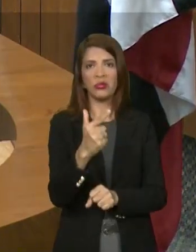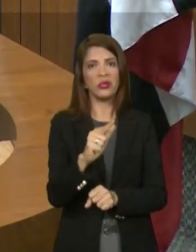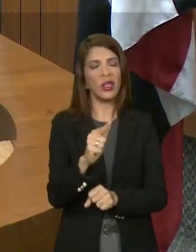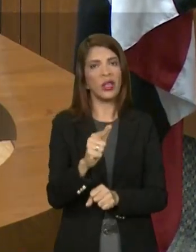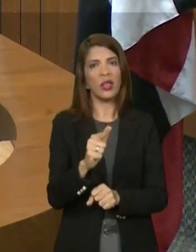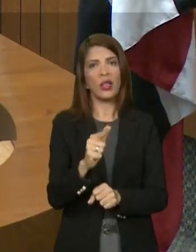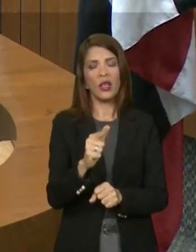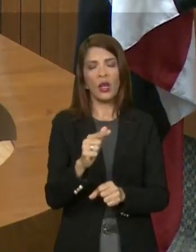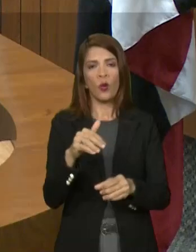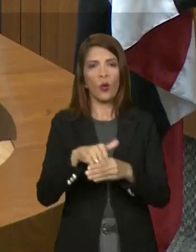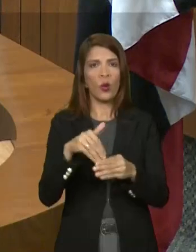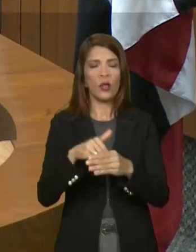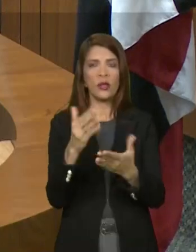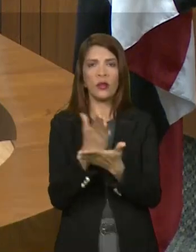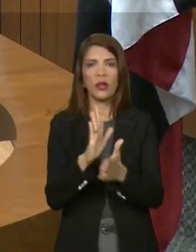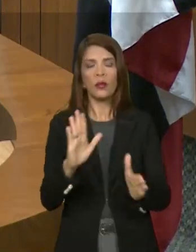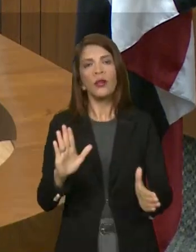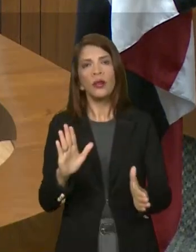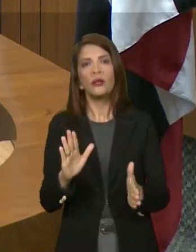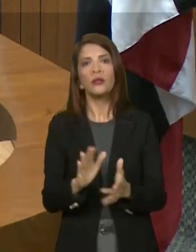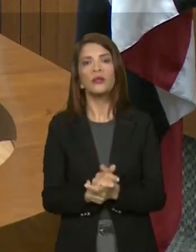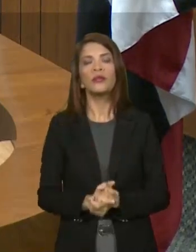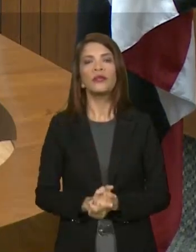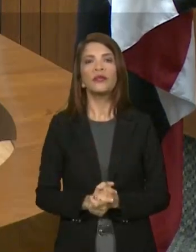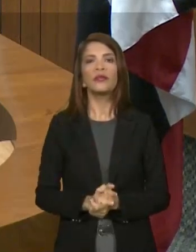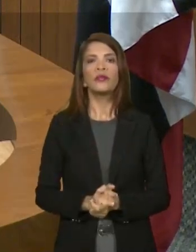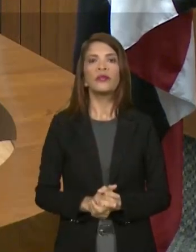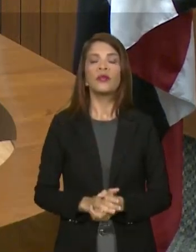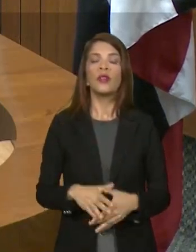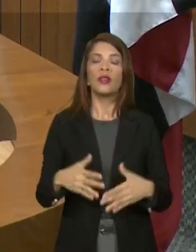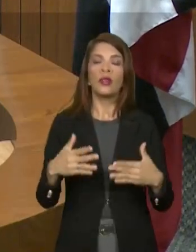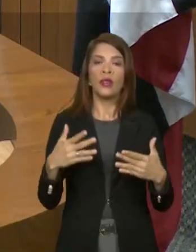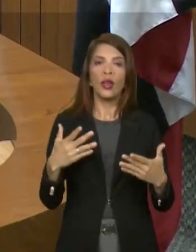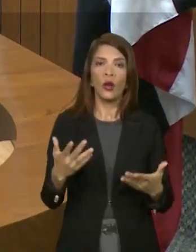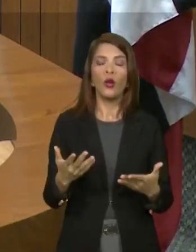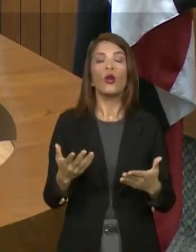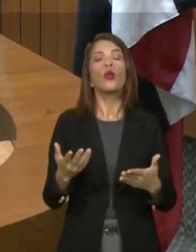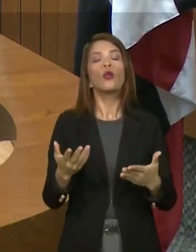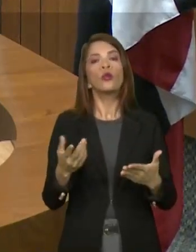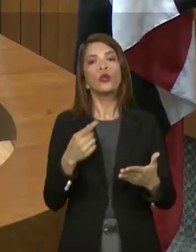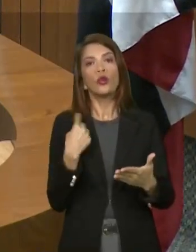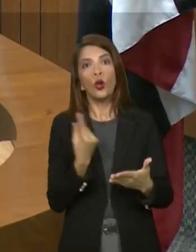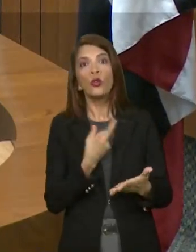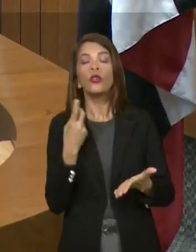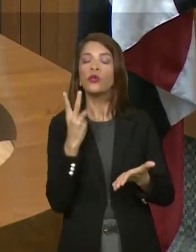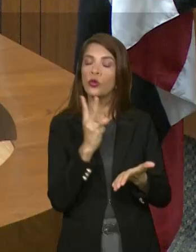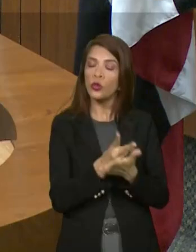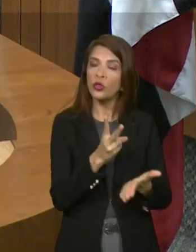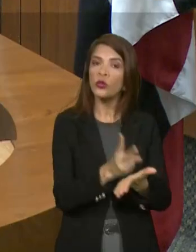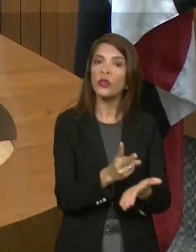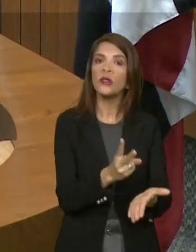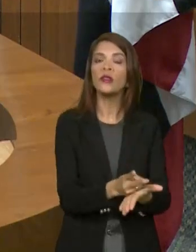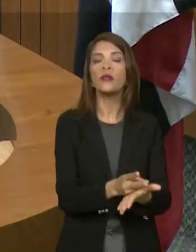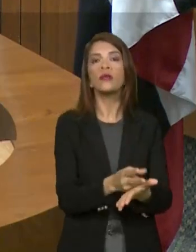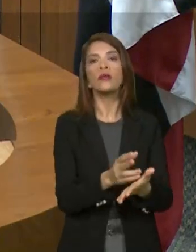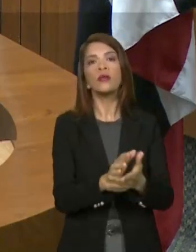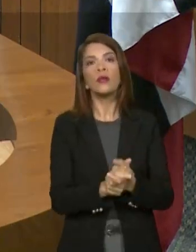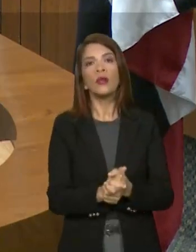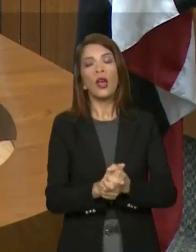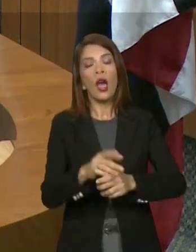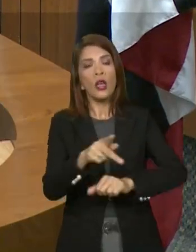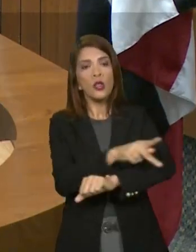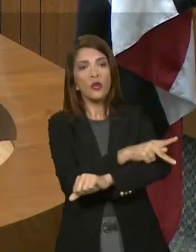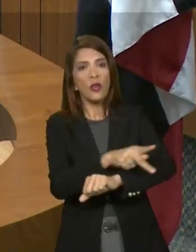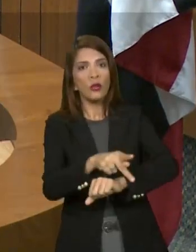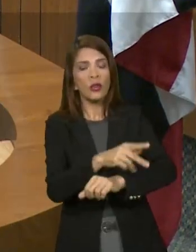do prefeito Francisco Pinheiro, do nosso governador Carlos Brandão, que vamos dar continuidade, sim. Vamos asfaltar aquela cidade